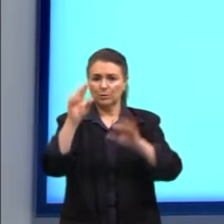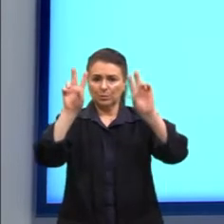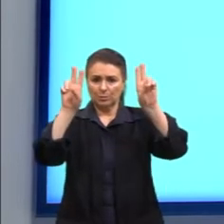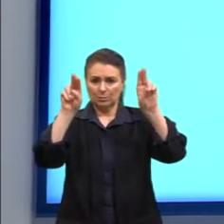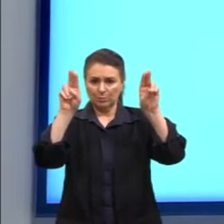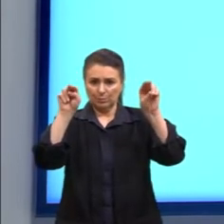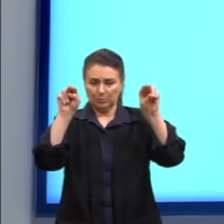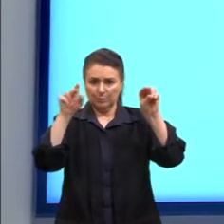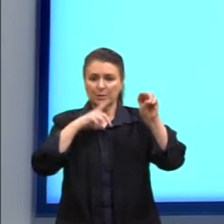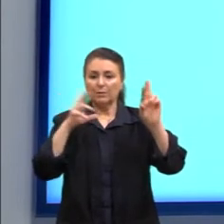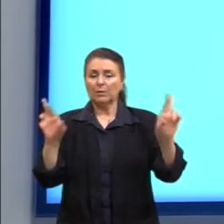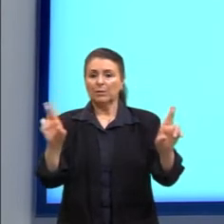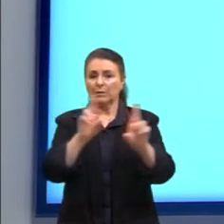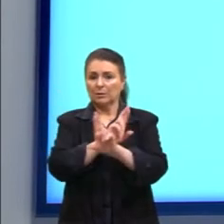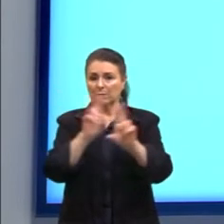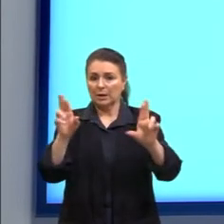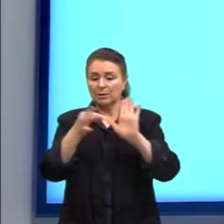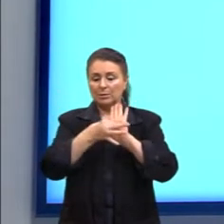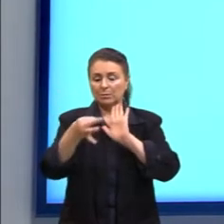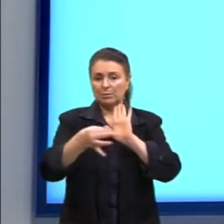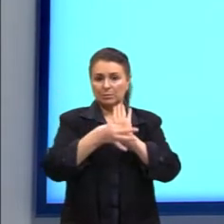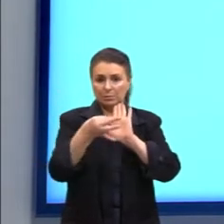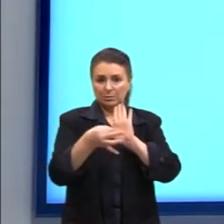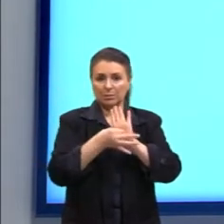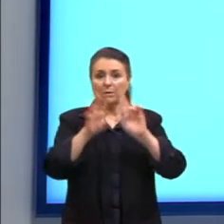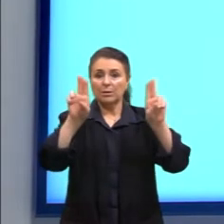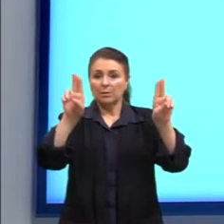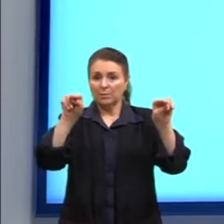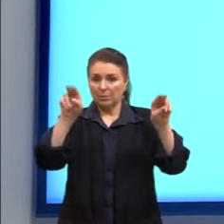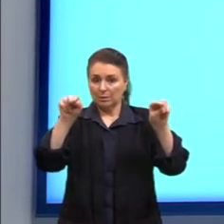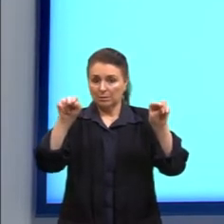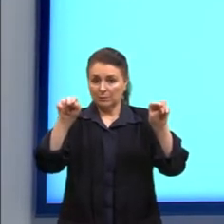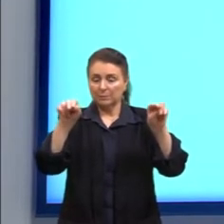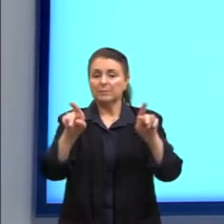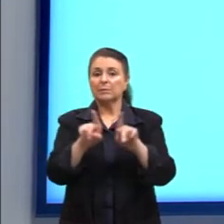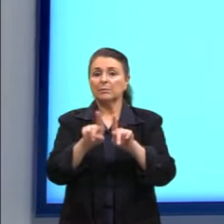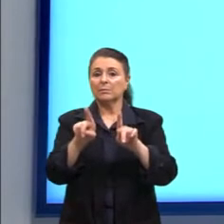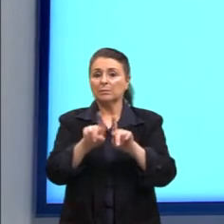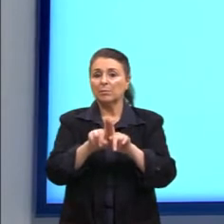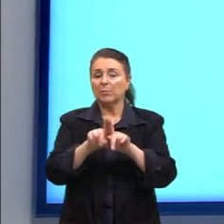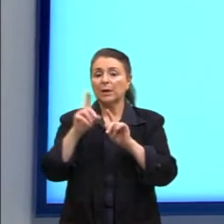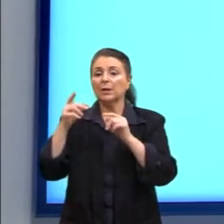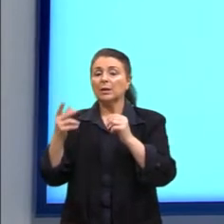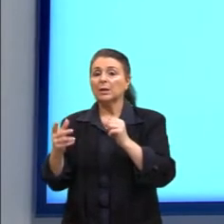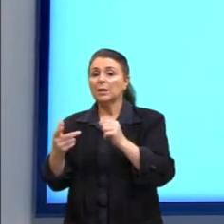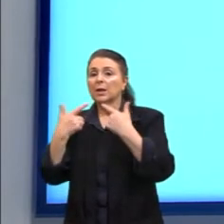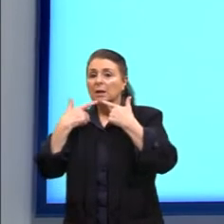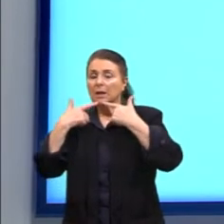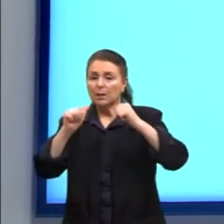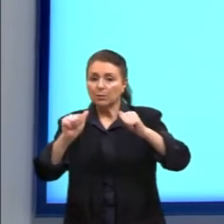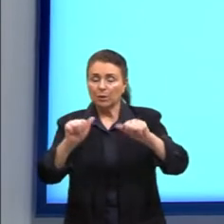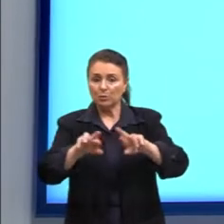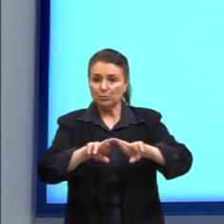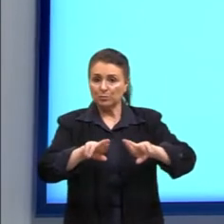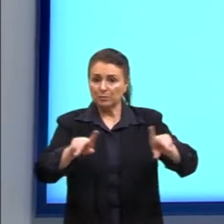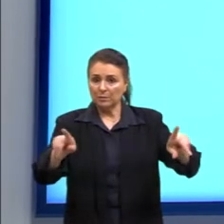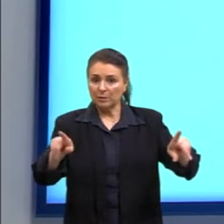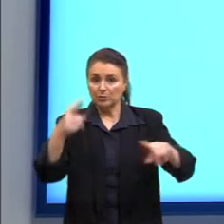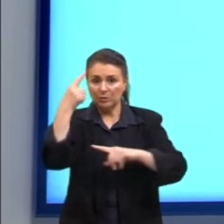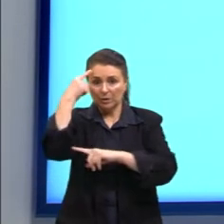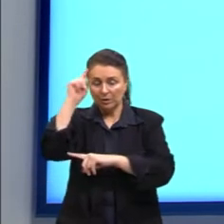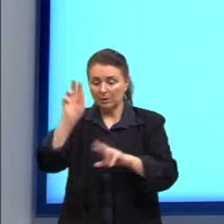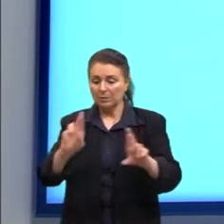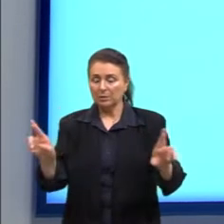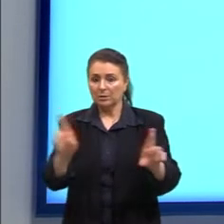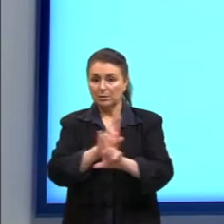são relacionar opiniões, temas, assuntos e recursos linguísticos. E a ideia ali de relacionar